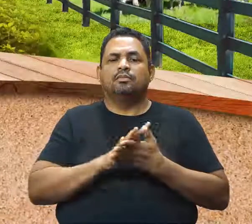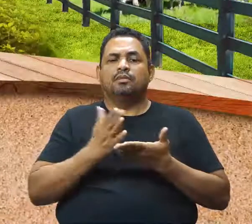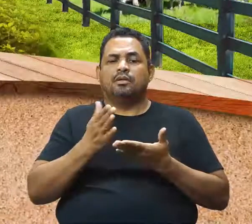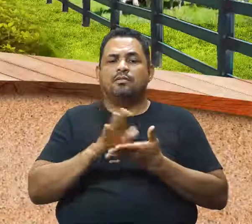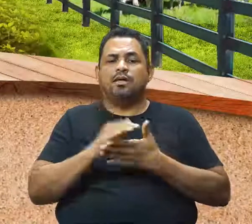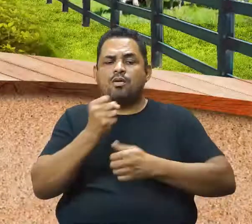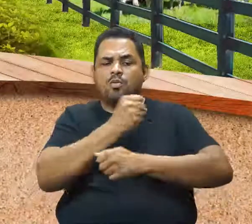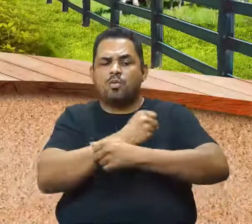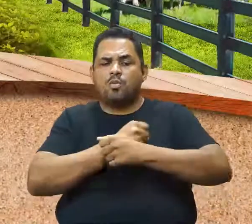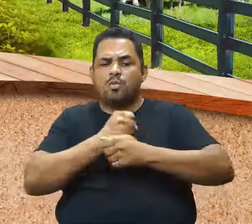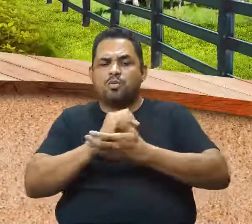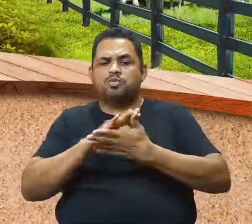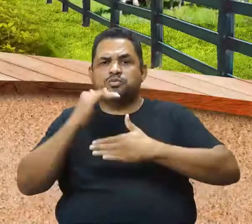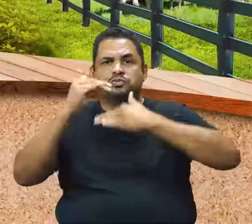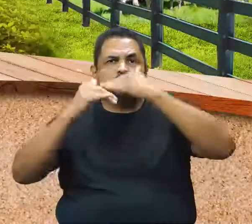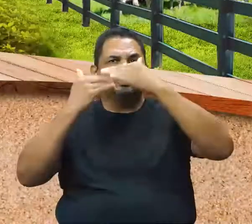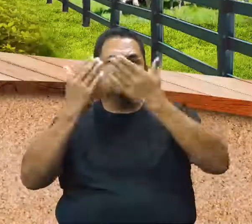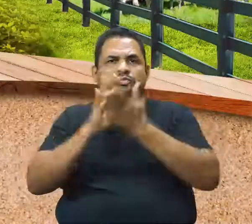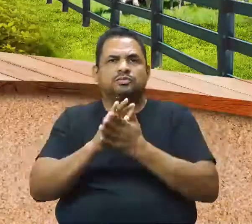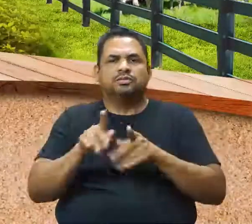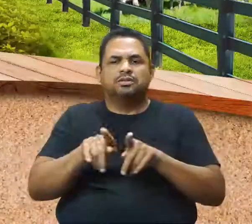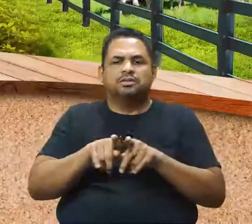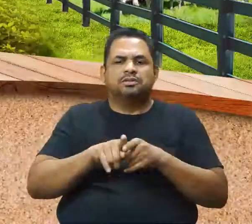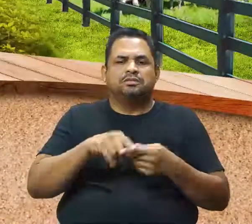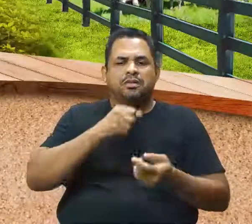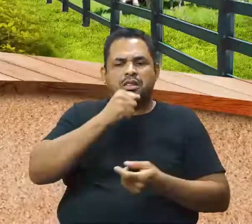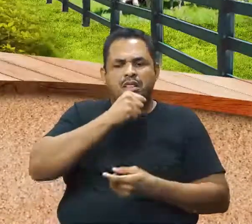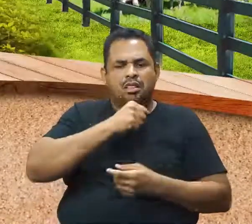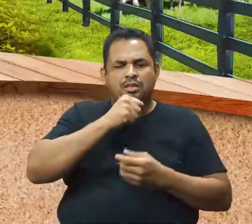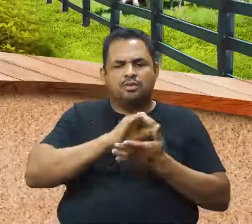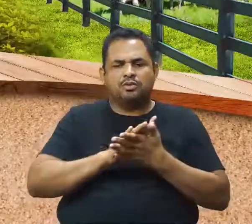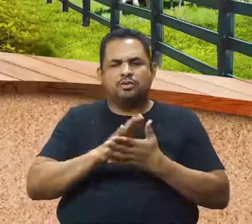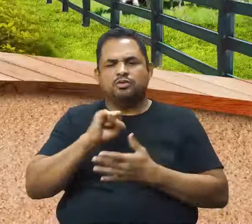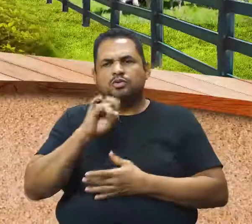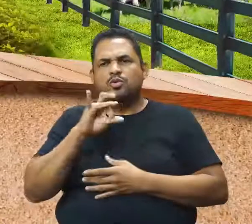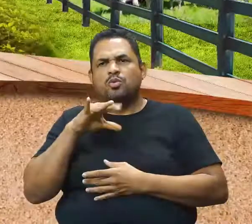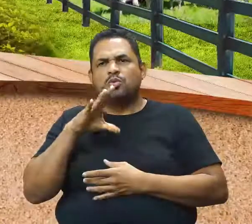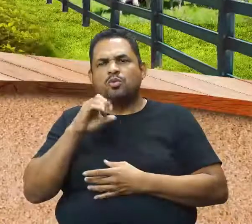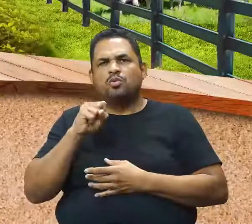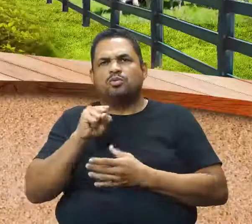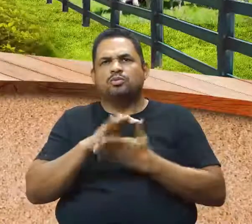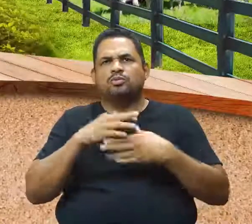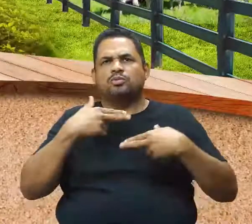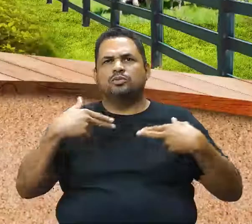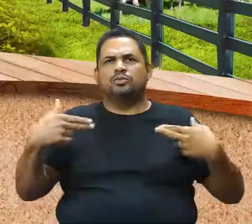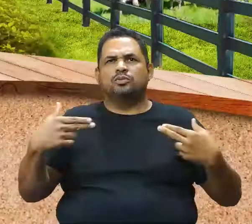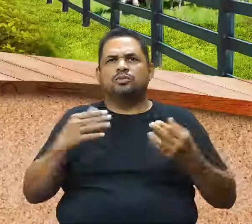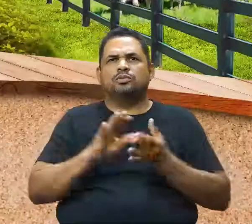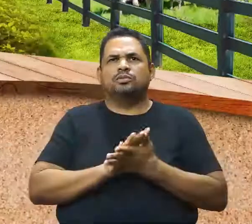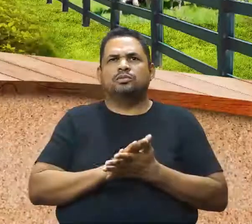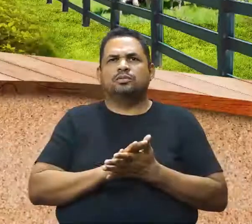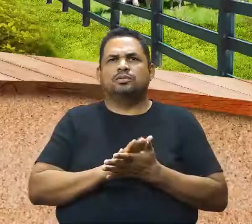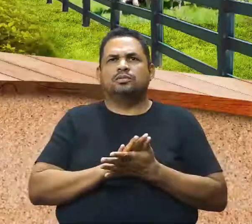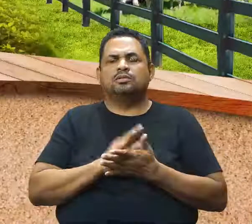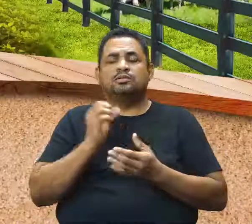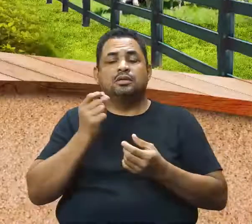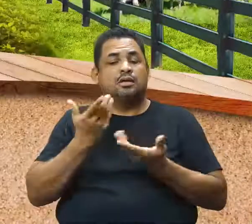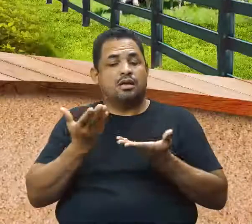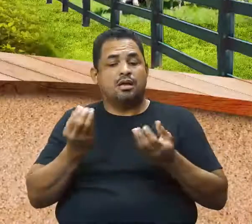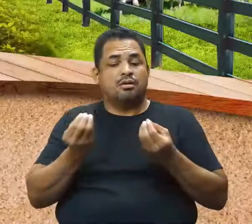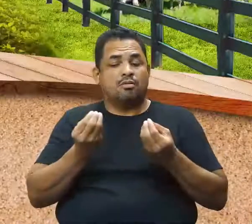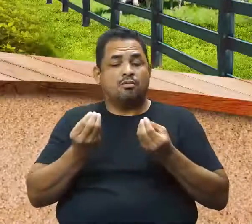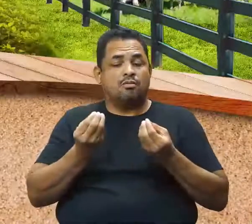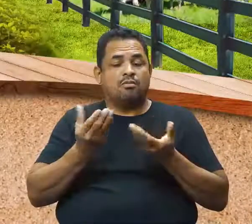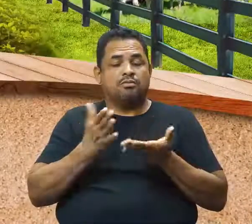gourmet, como para a área de sorvetes, sucos. É uma forma de você